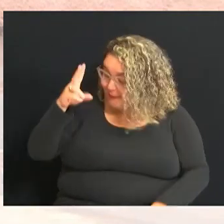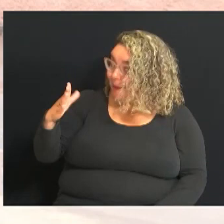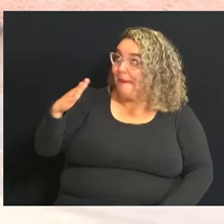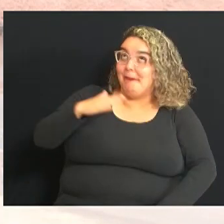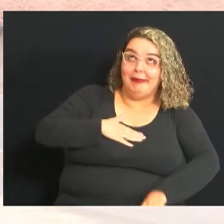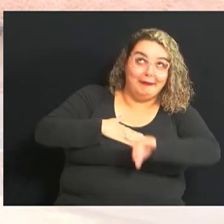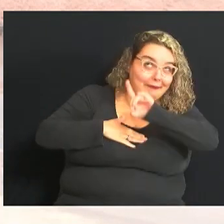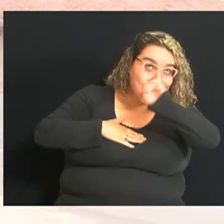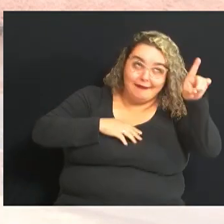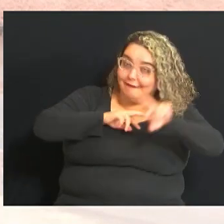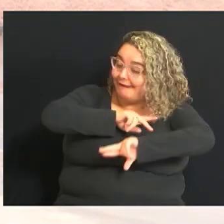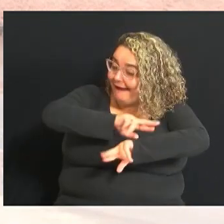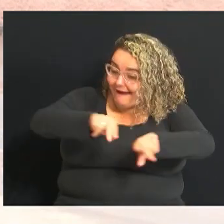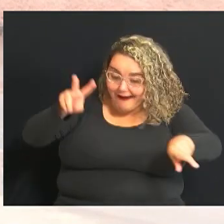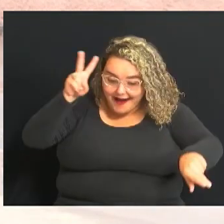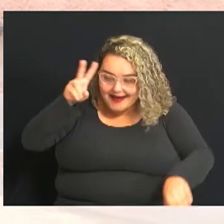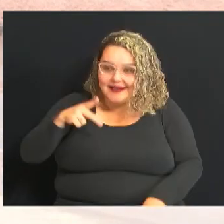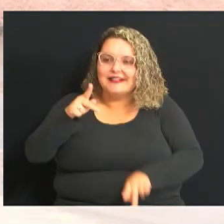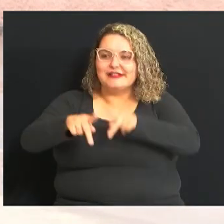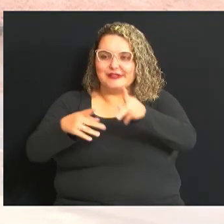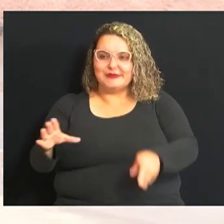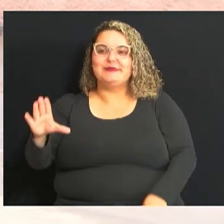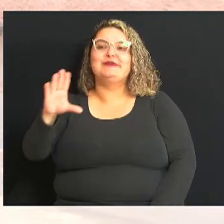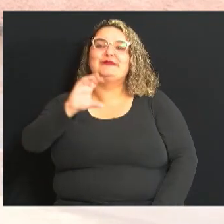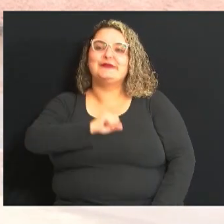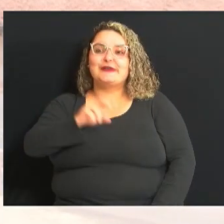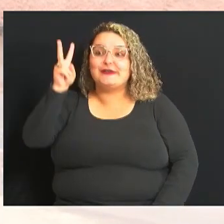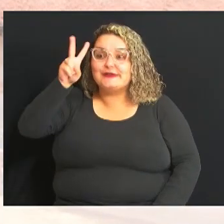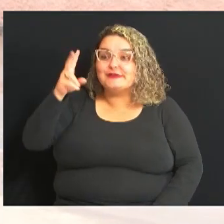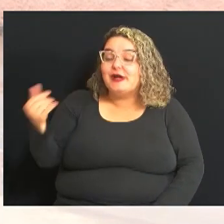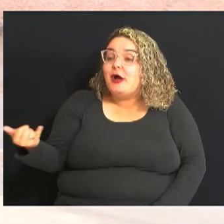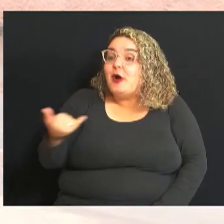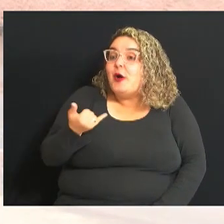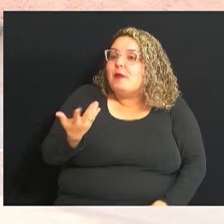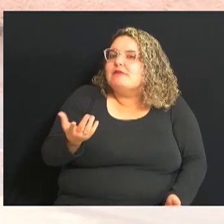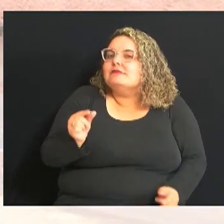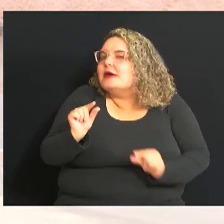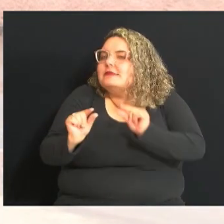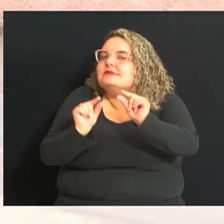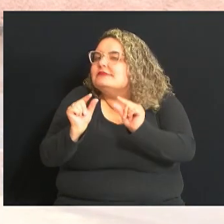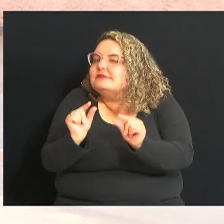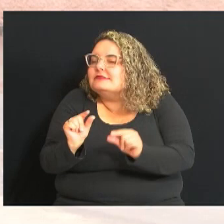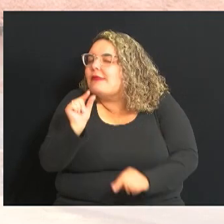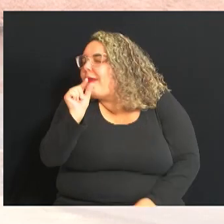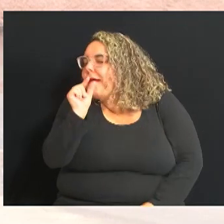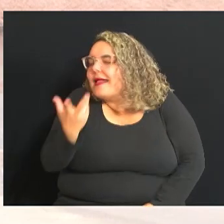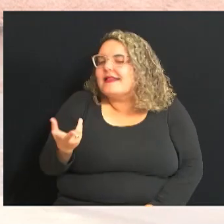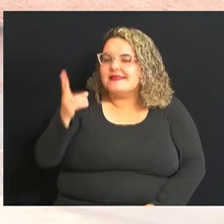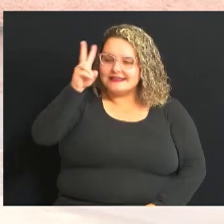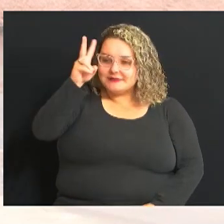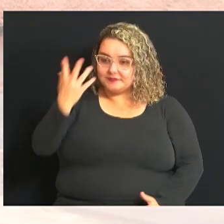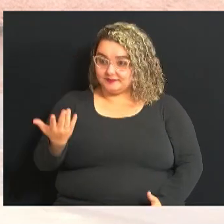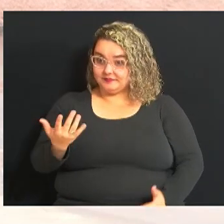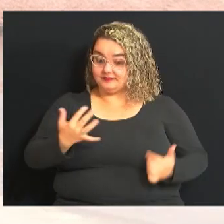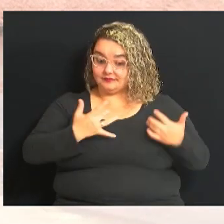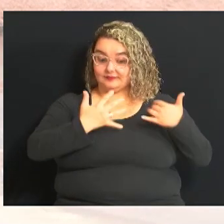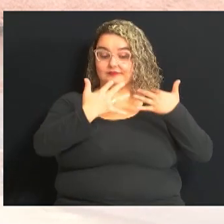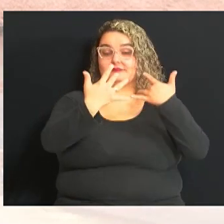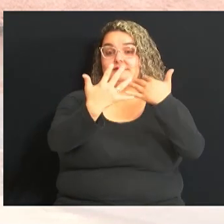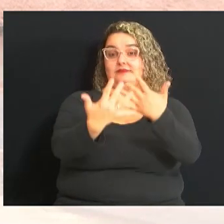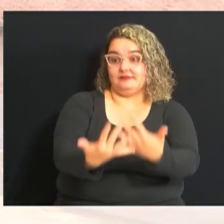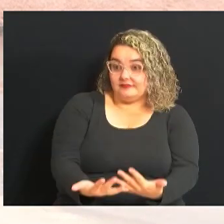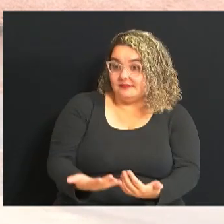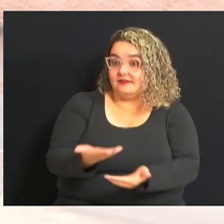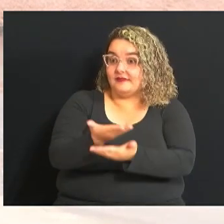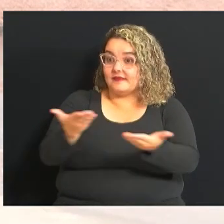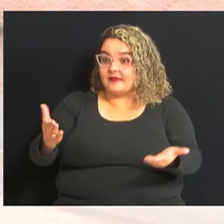história. O povo gosta de história. Então conta aí um bastidor pra gente, então, nesse caminho, né, de vocês.